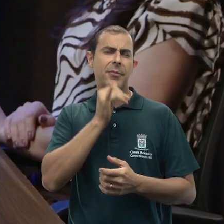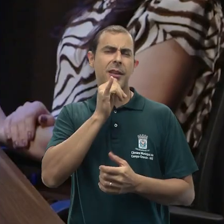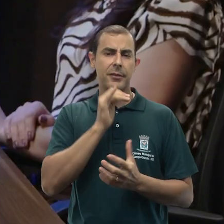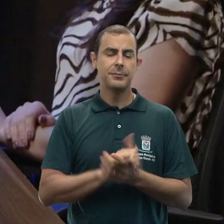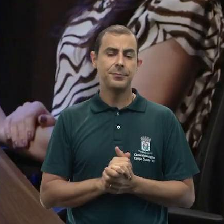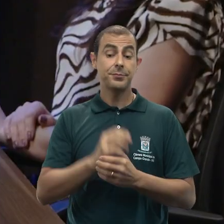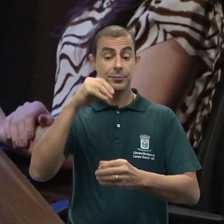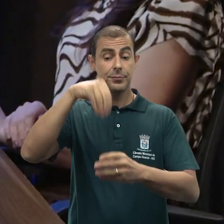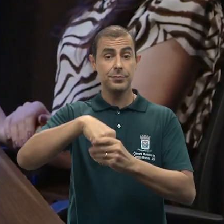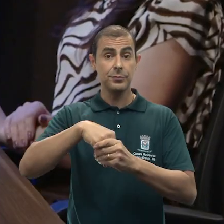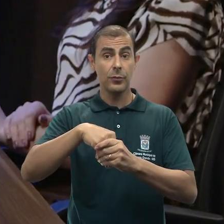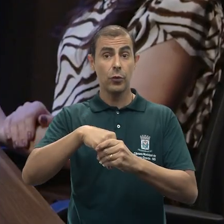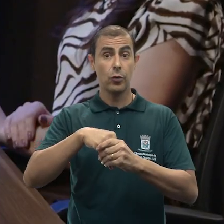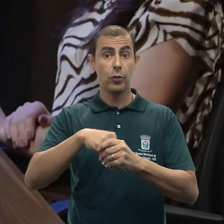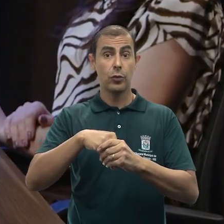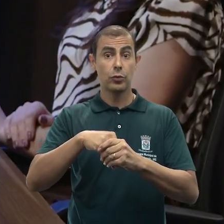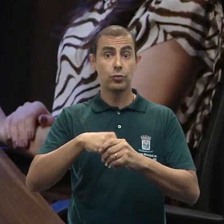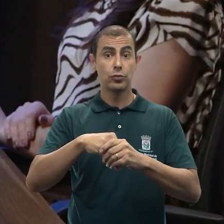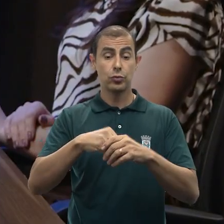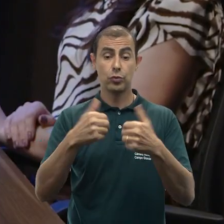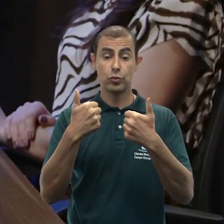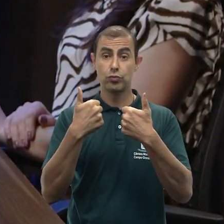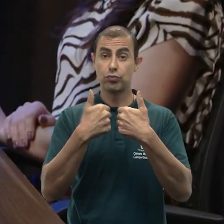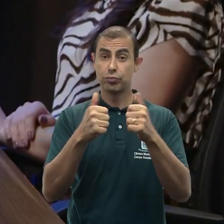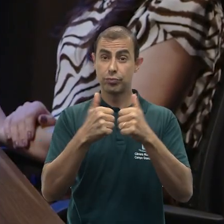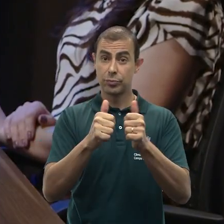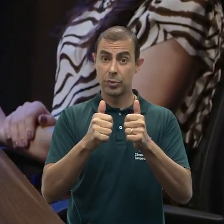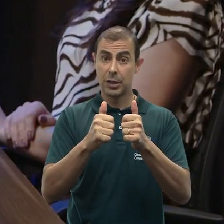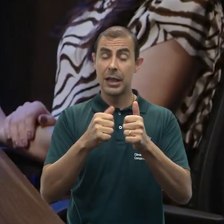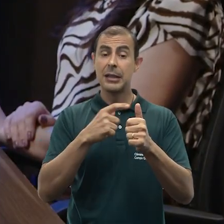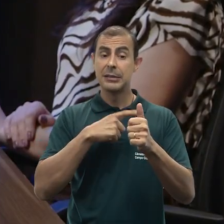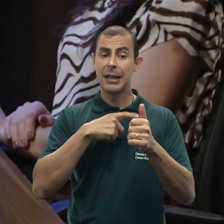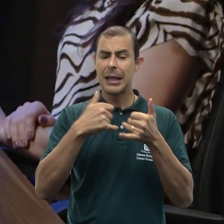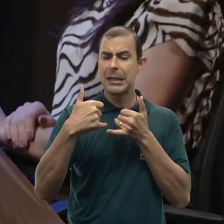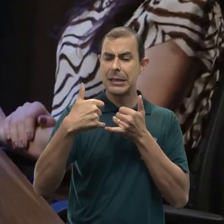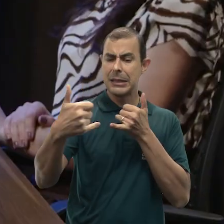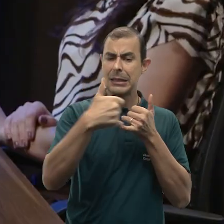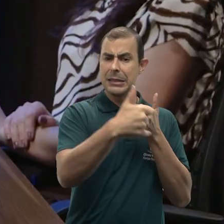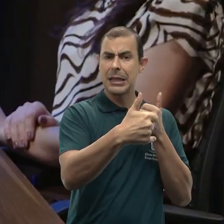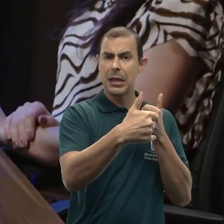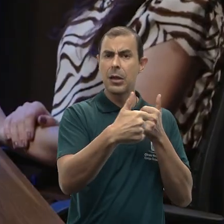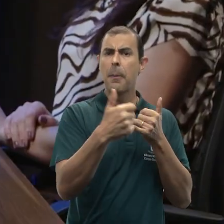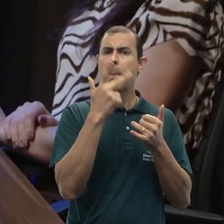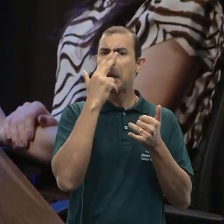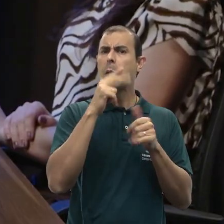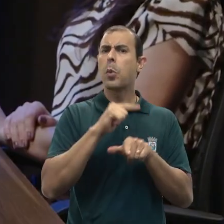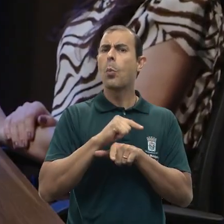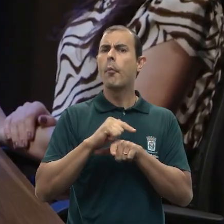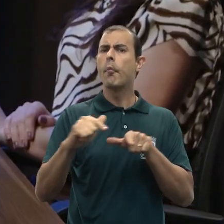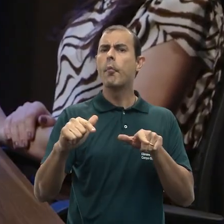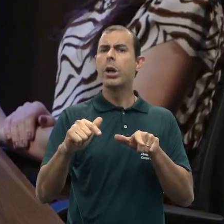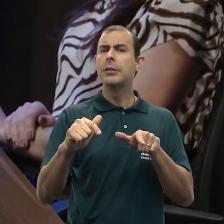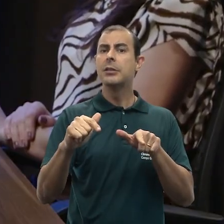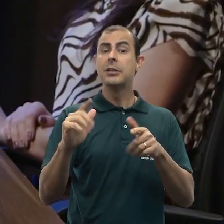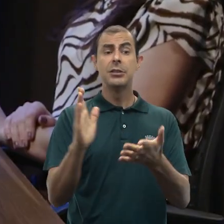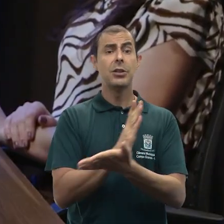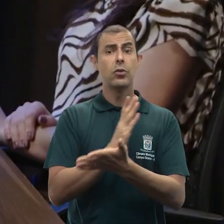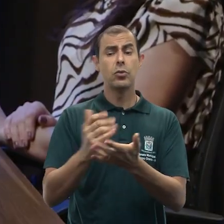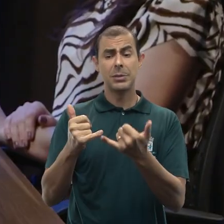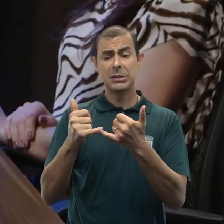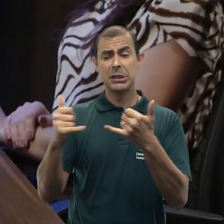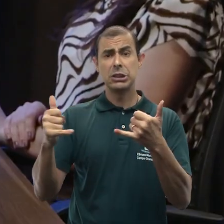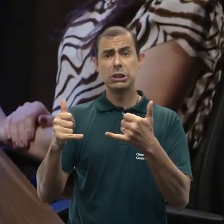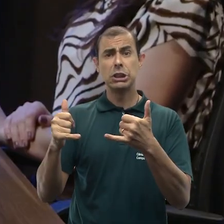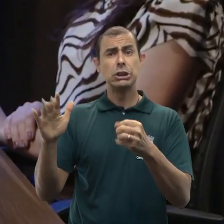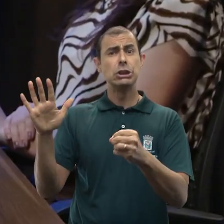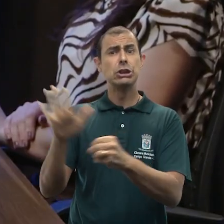Dentro do transporte público, tem linhas que rodam praticamente vazias e tem linhas que rodam